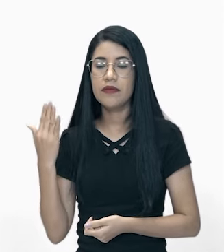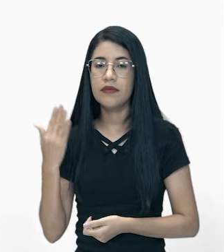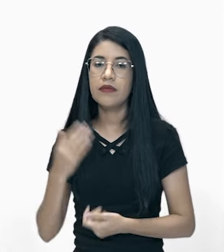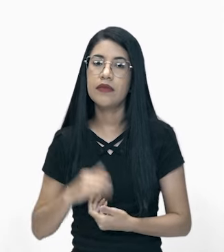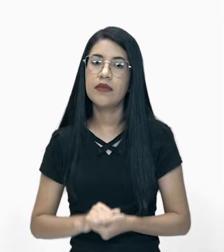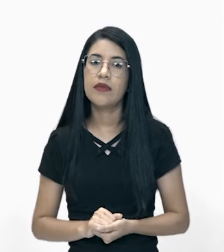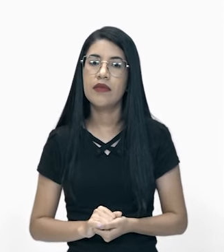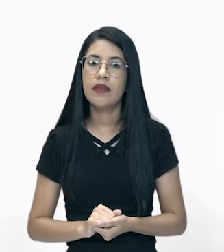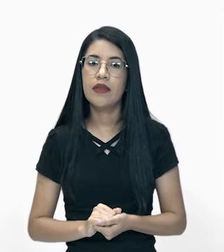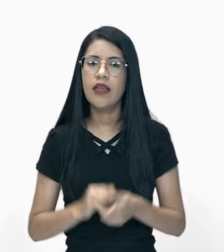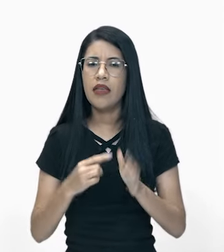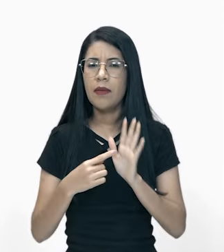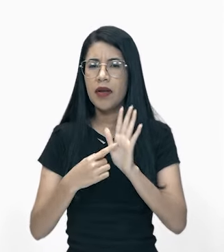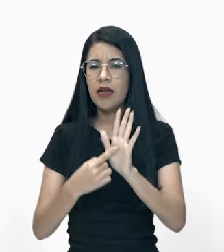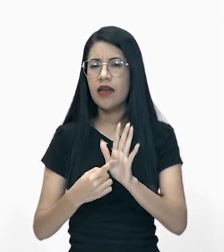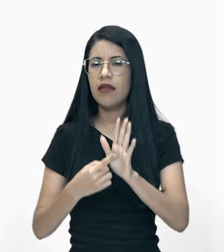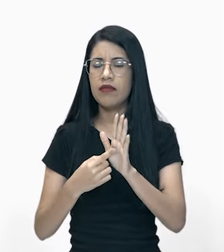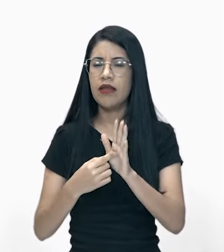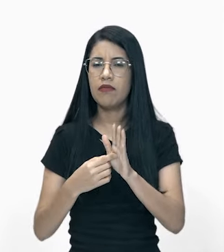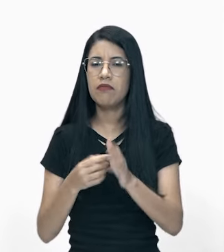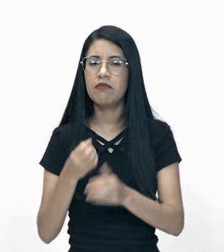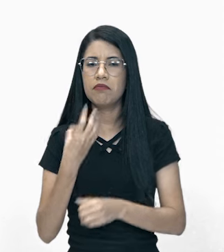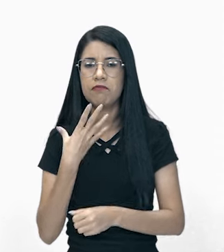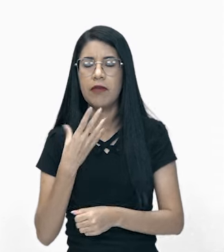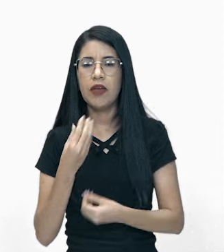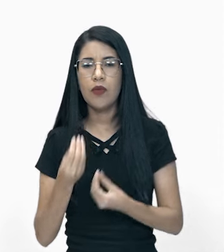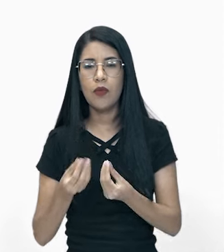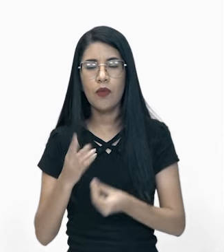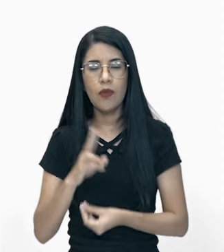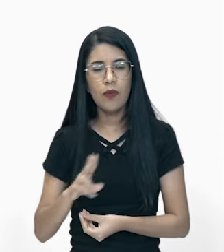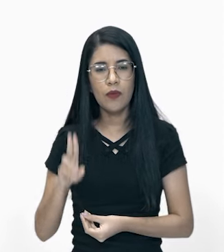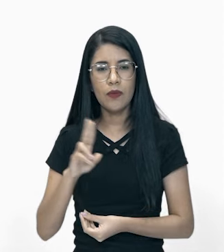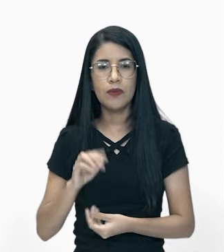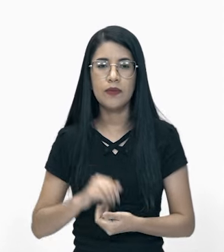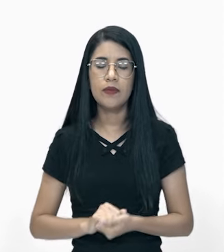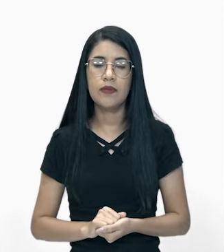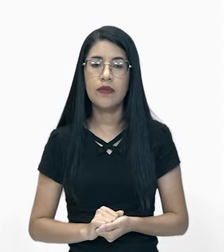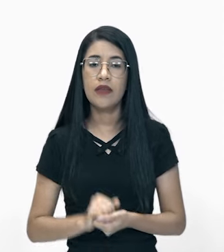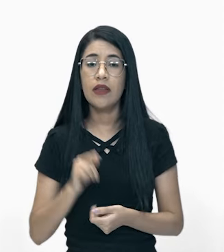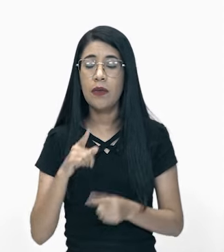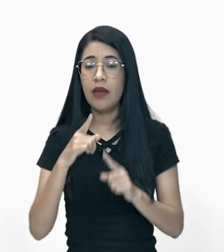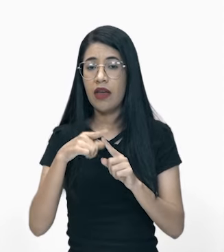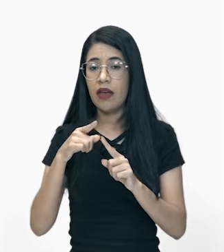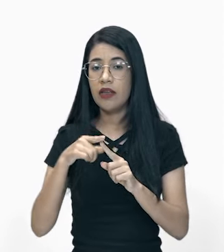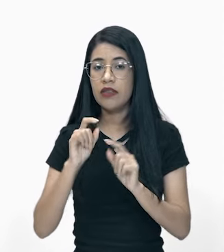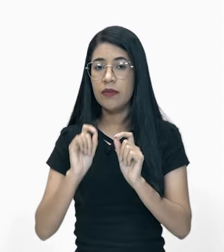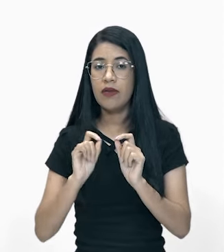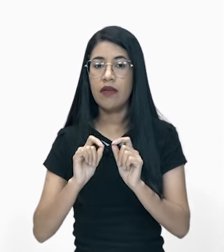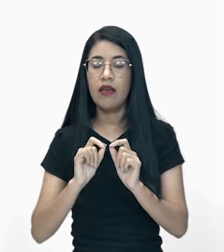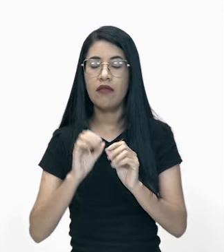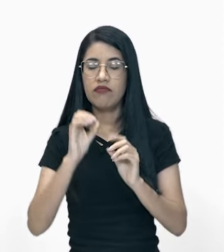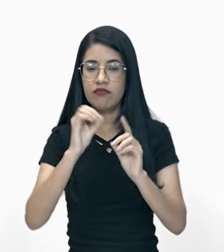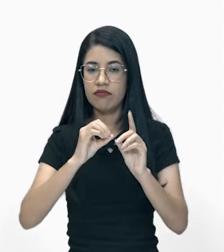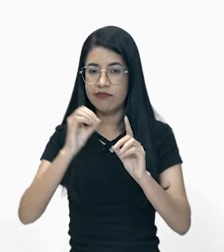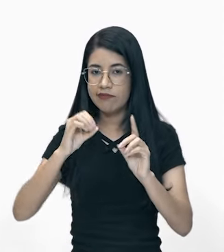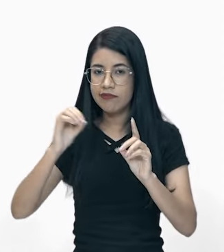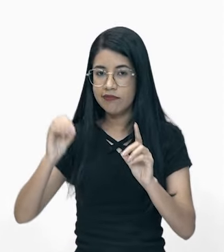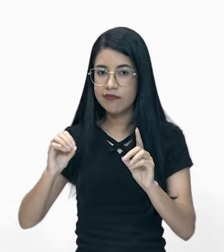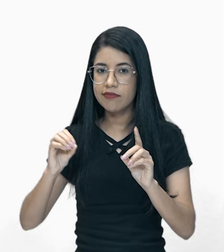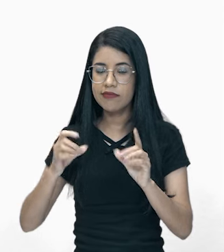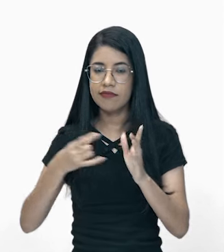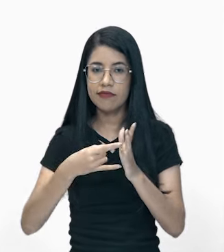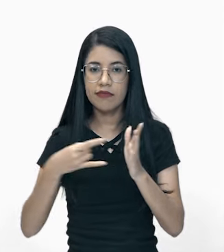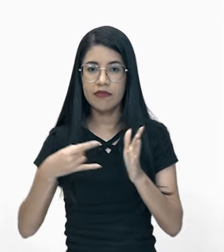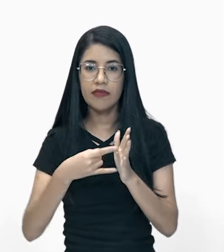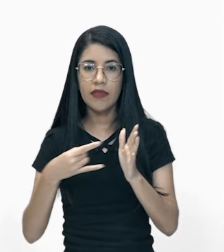muito bem esta aplicação. Ou seja, o infravermelho é um tipo de onda